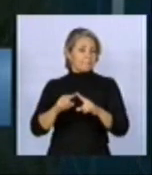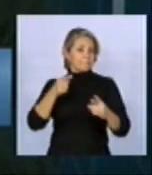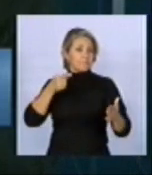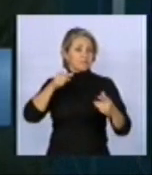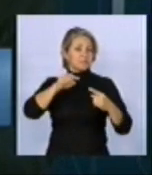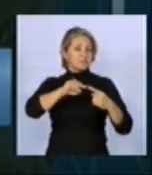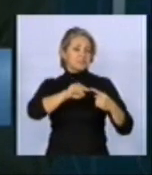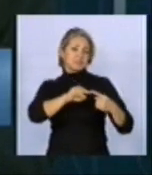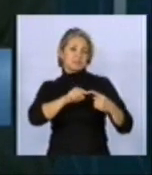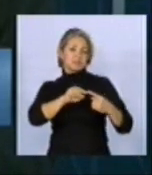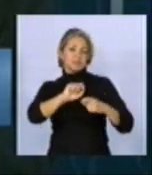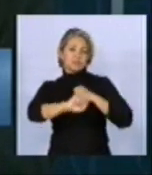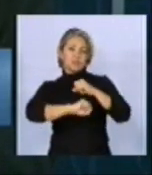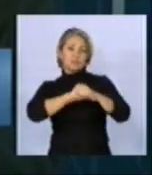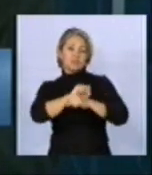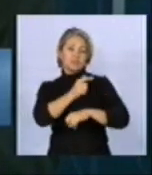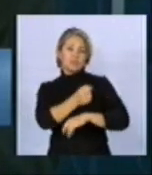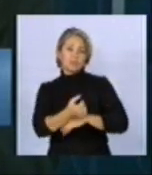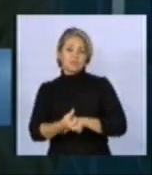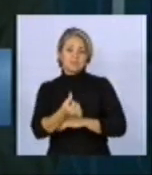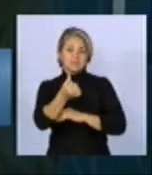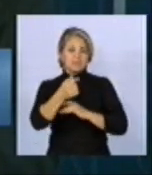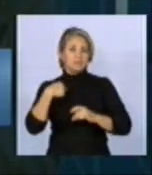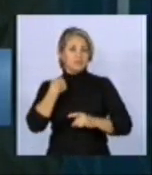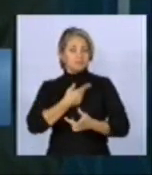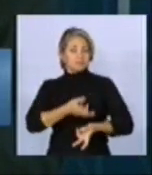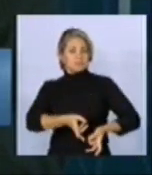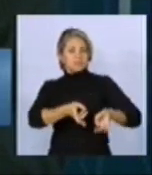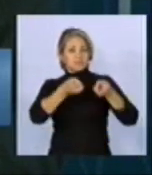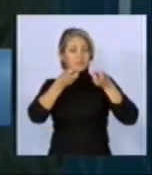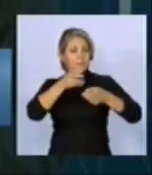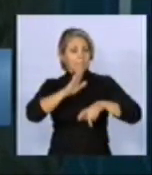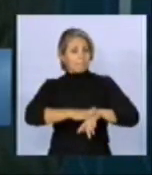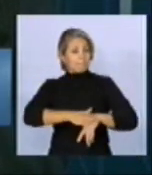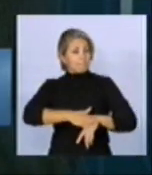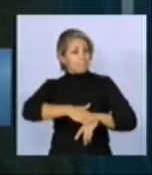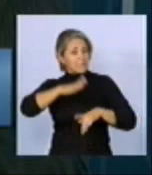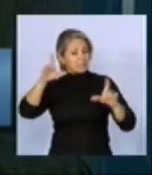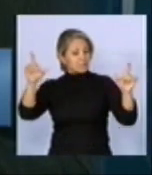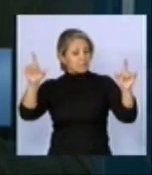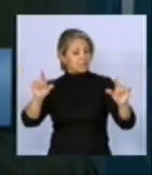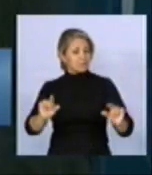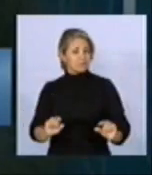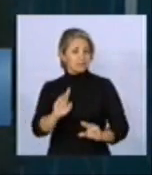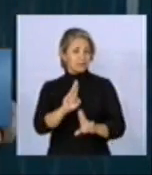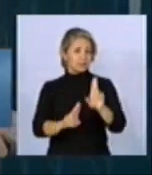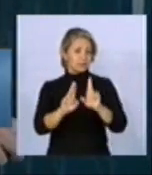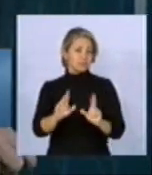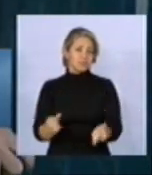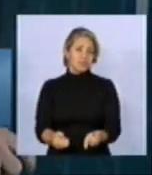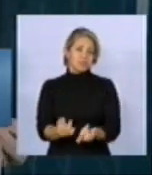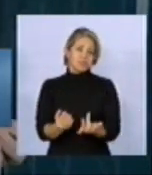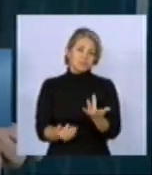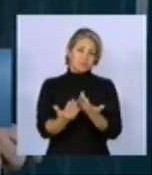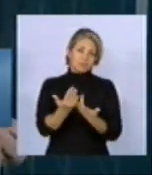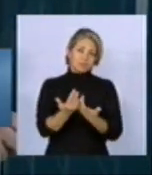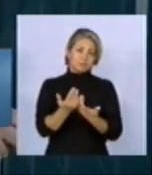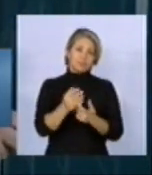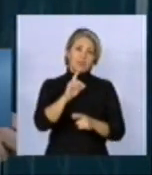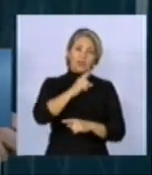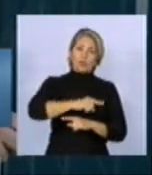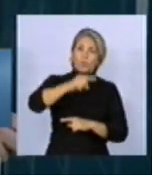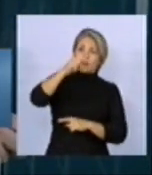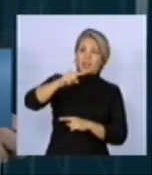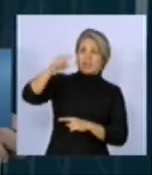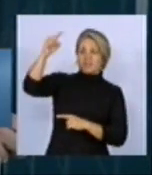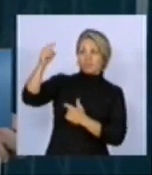partir de 2006 que a gente percebe uma maior redução então do uso do fogo né esses gráficos aqui esse gráfico aqui